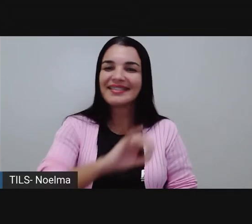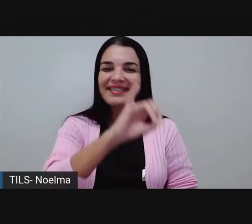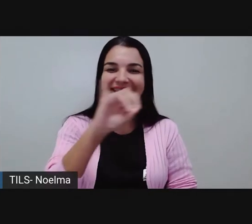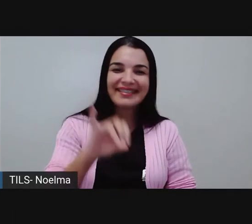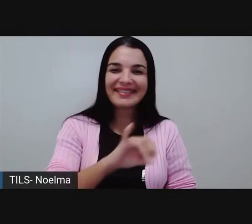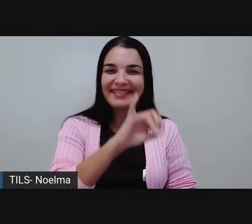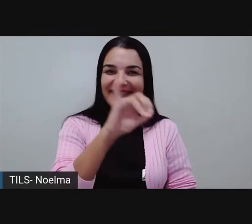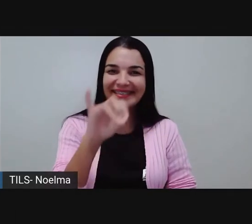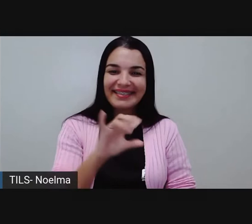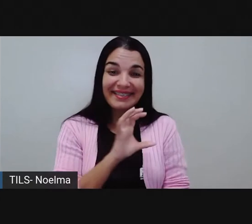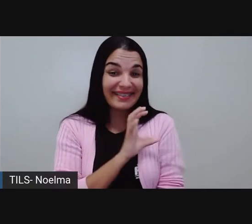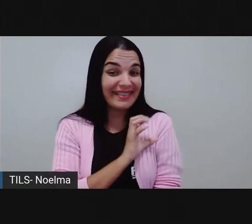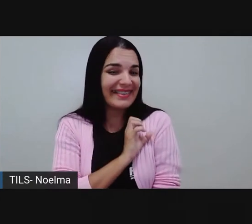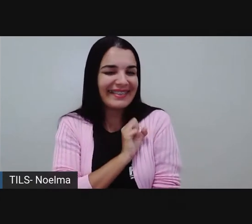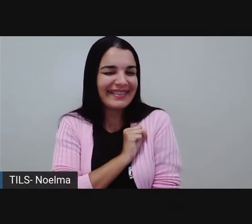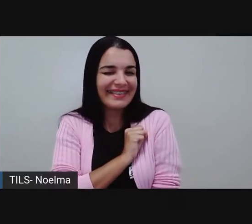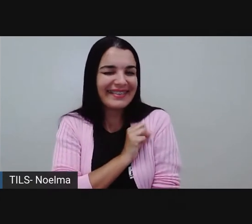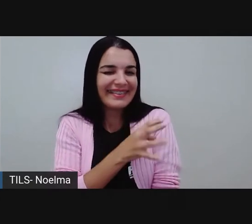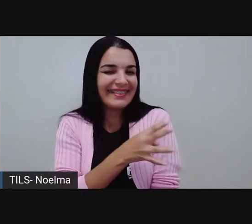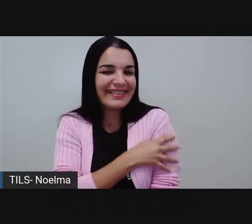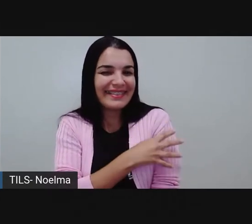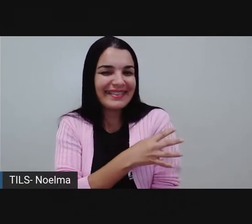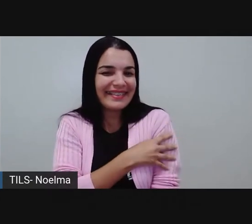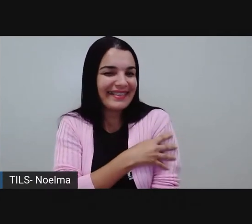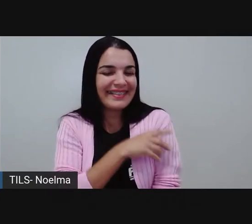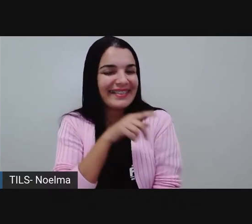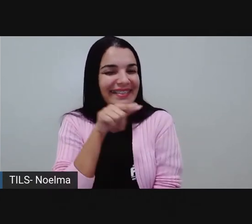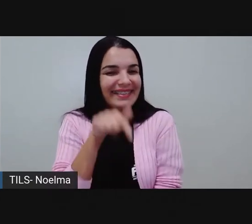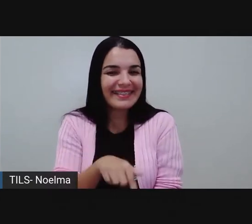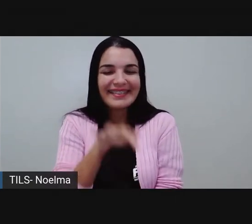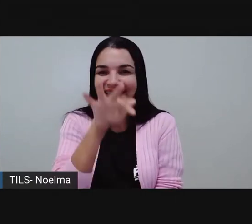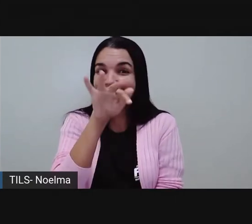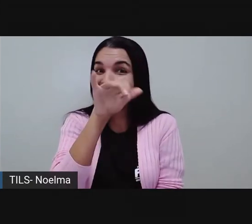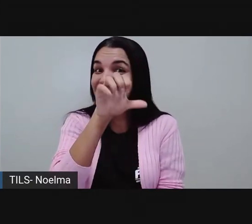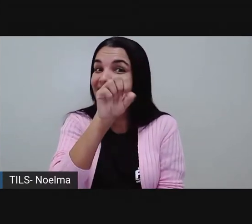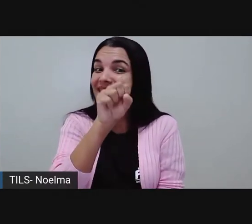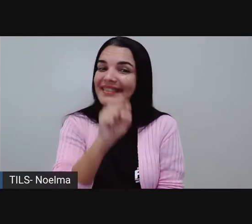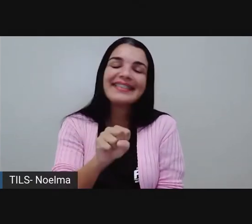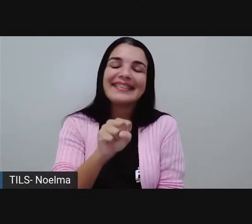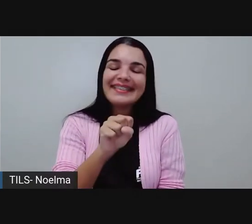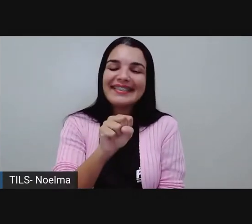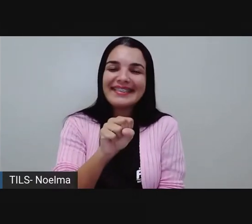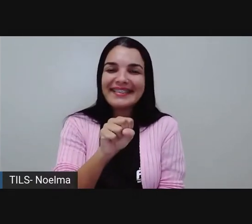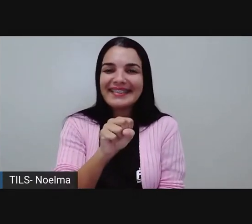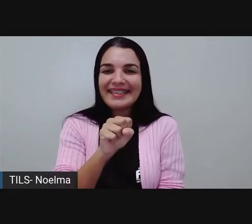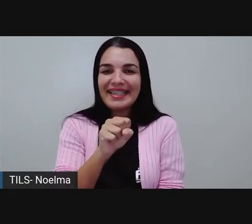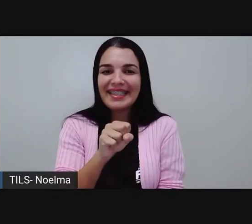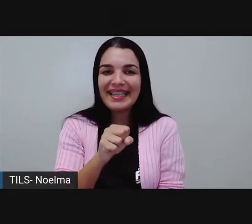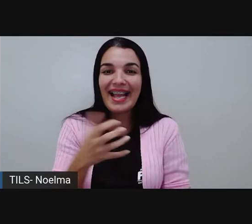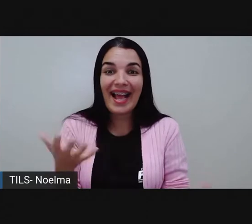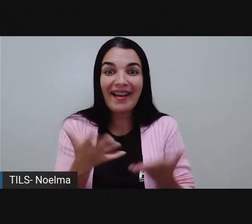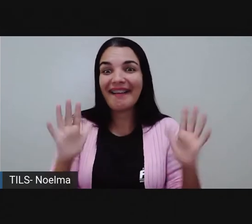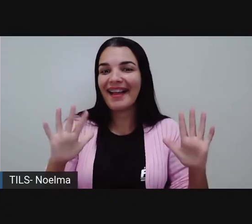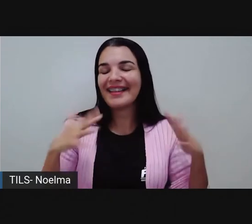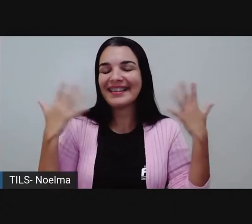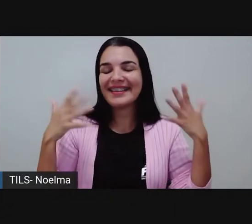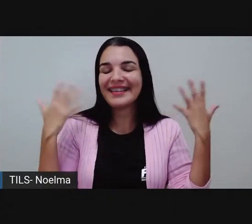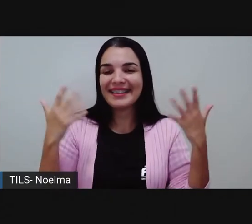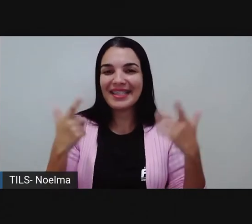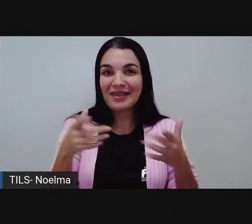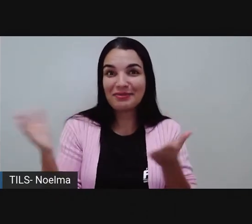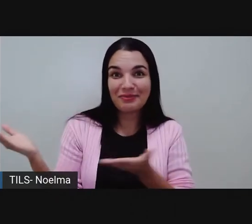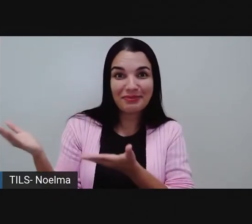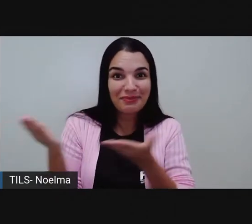Olá, meus amores, meus amados e queridos alunos da cidade Feira de Santana, nossos quartos anos. É com enorme alegria que a gente